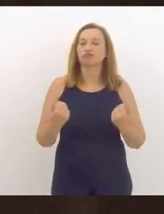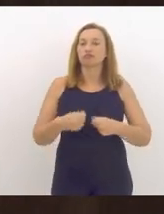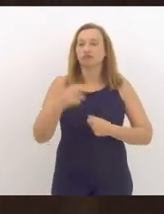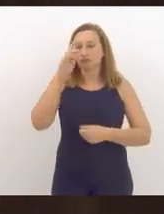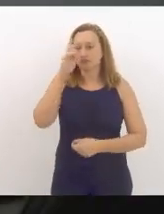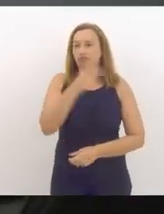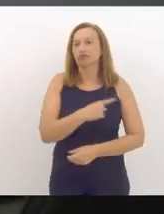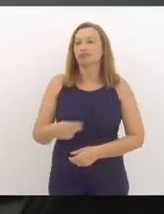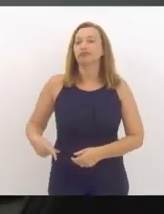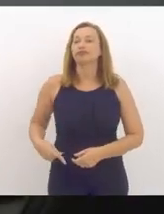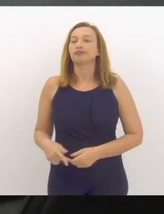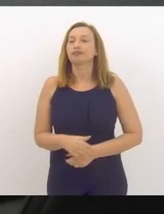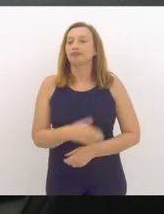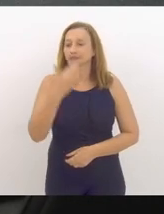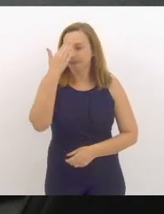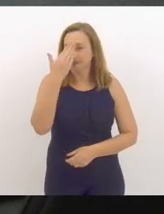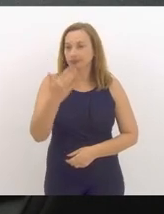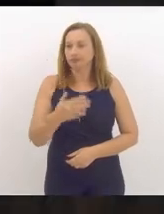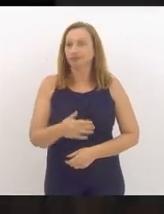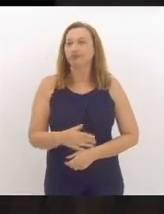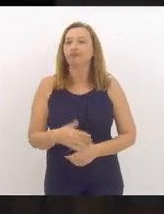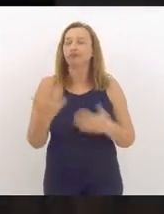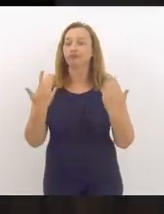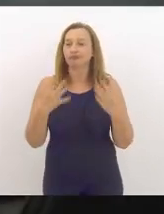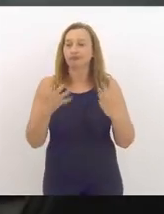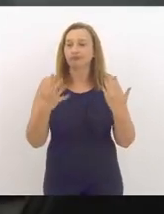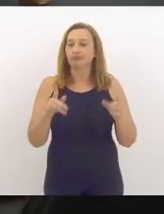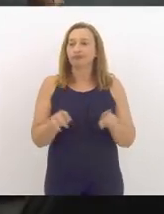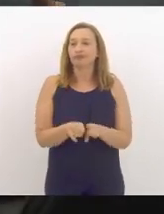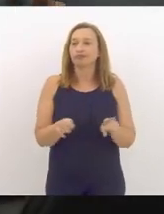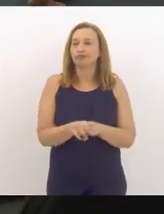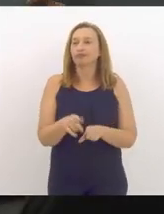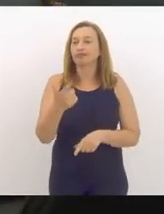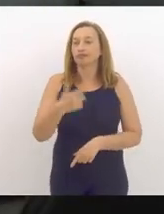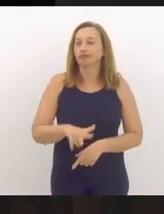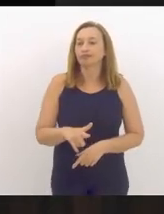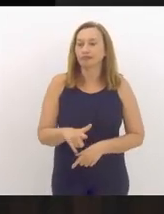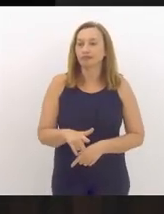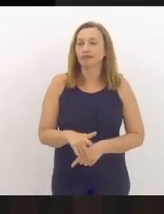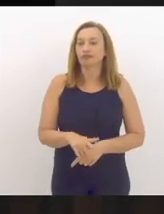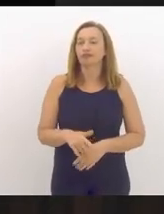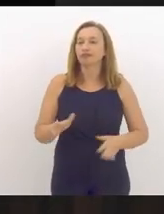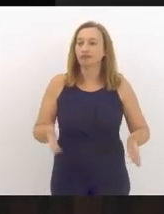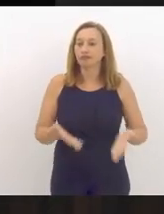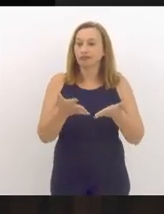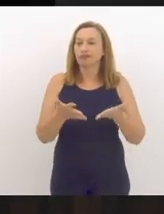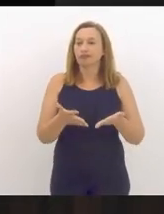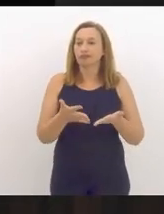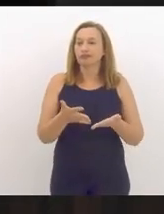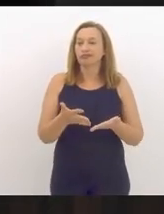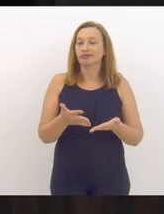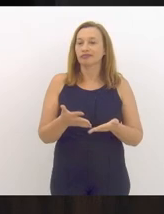senhor presidente. Também parabenizar aí mais uma vez essa iniciativa. Ah, desculpa.